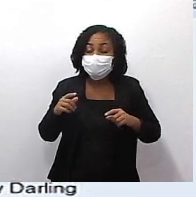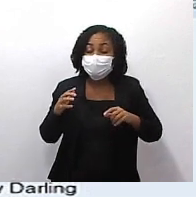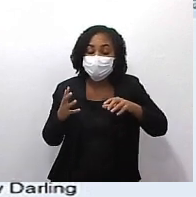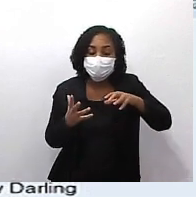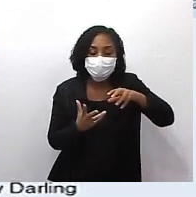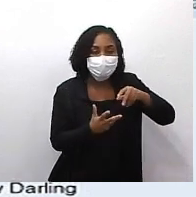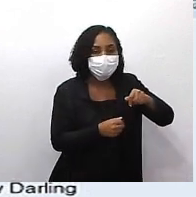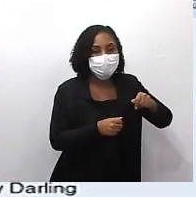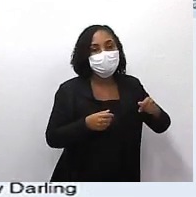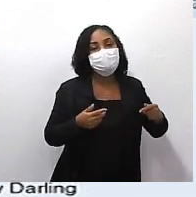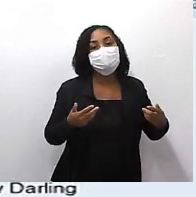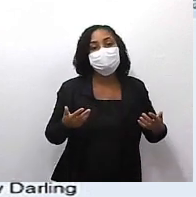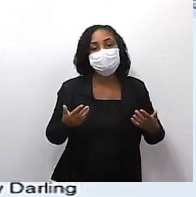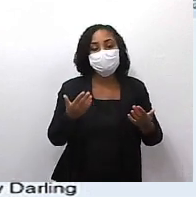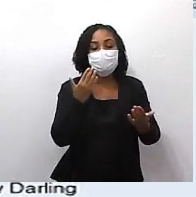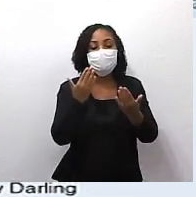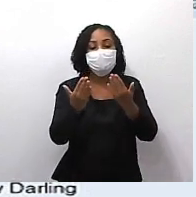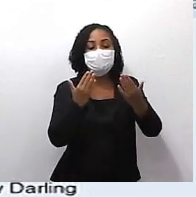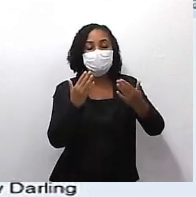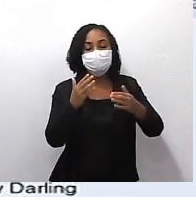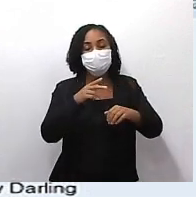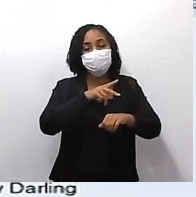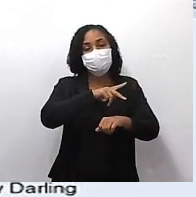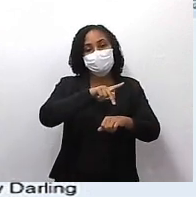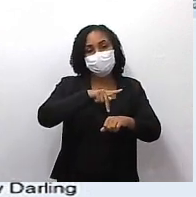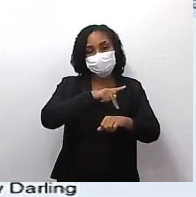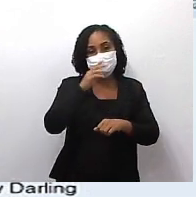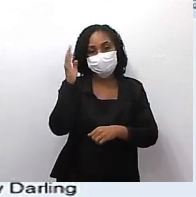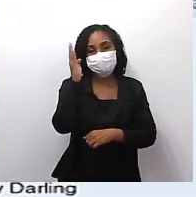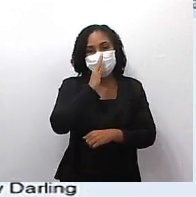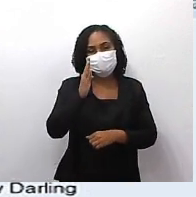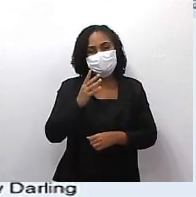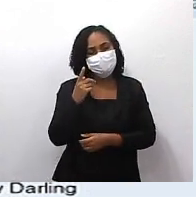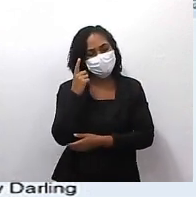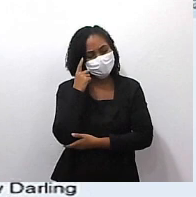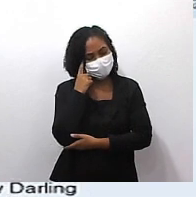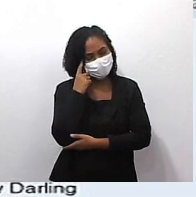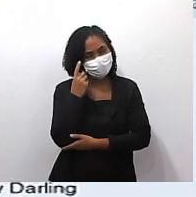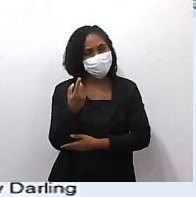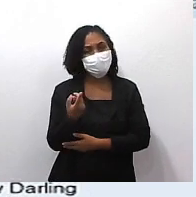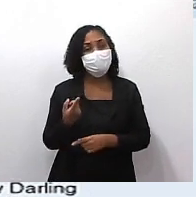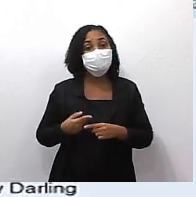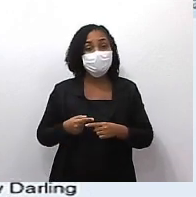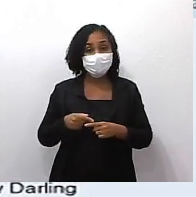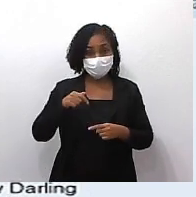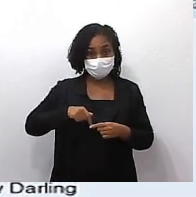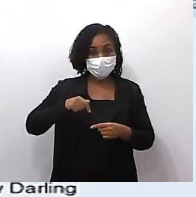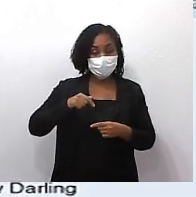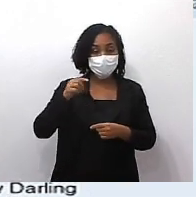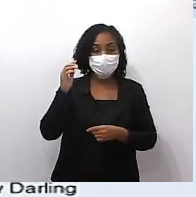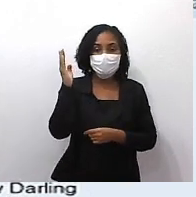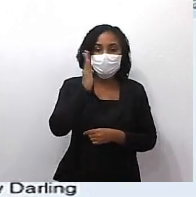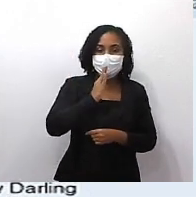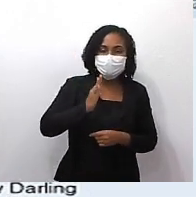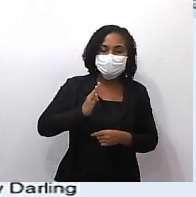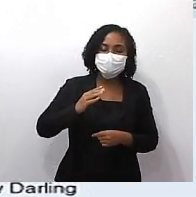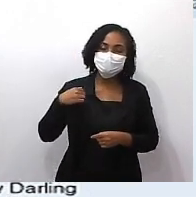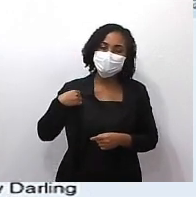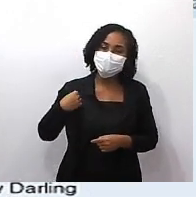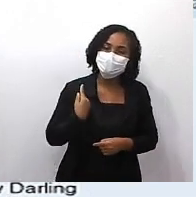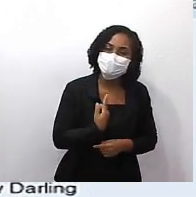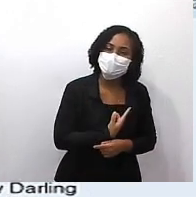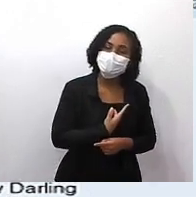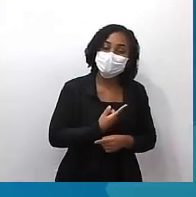tem tanta água quanto o Brasil. Engraçado a gente falar isso, porque o nosso país é o país do mundo que